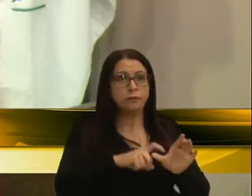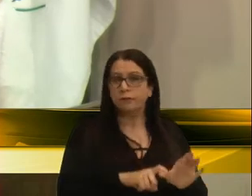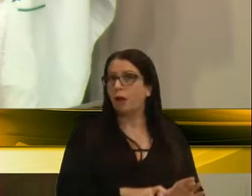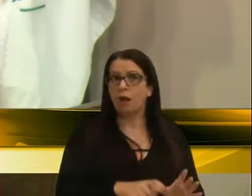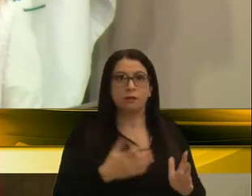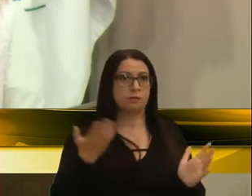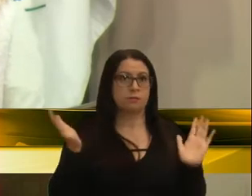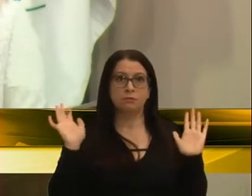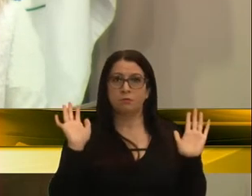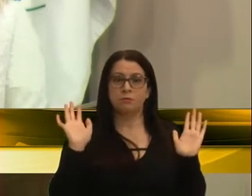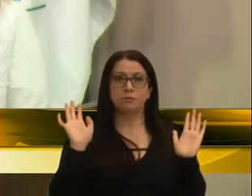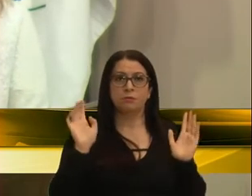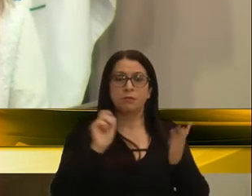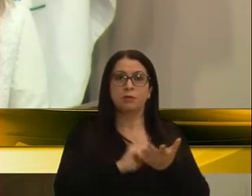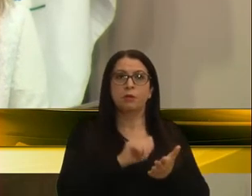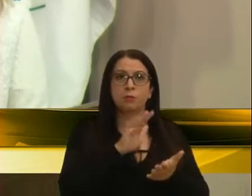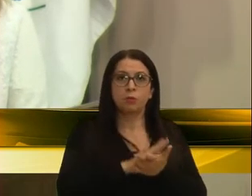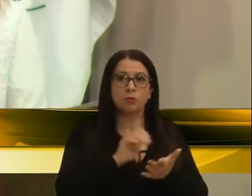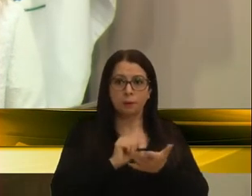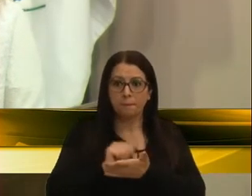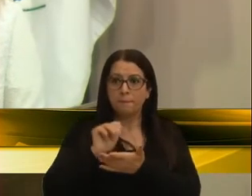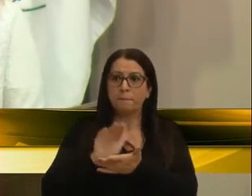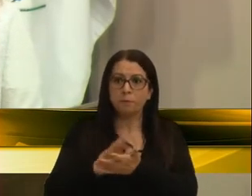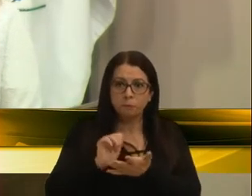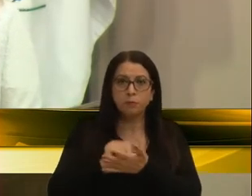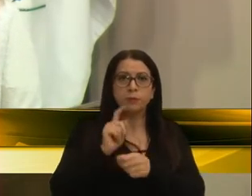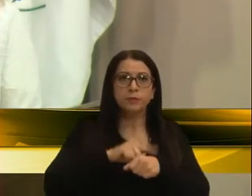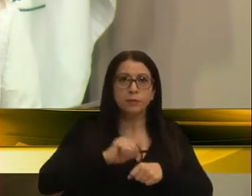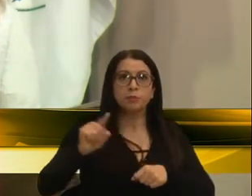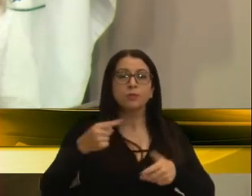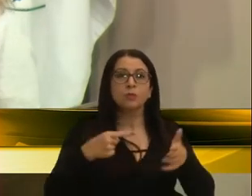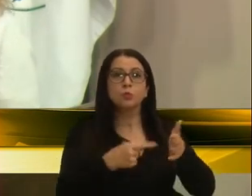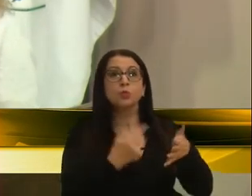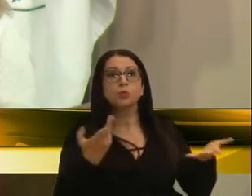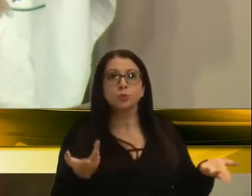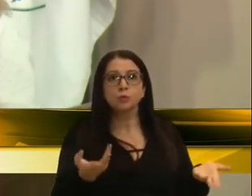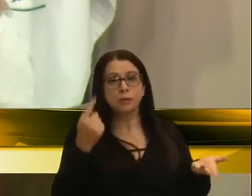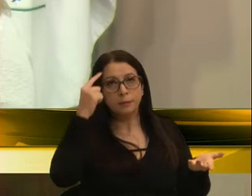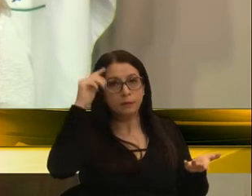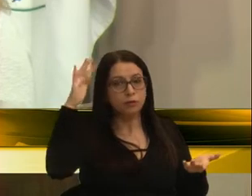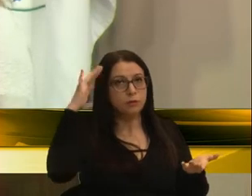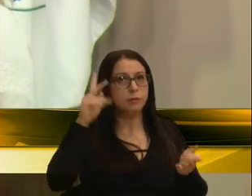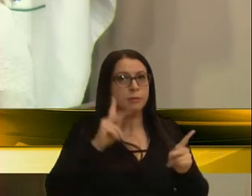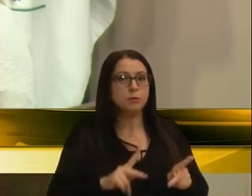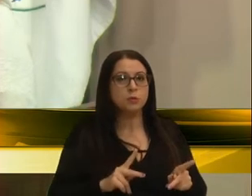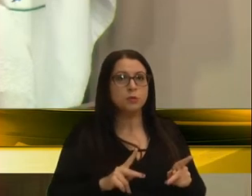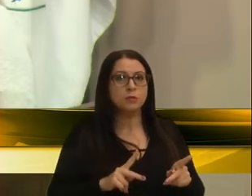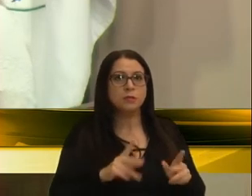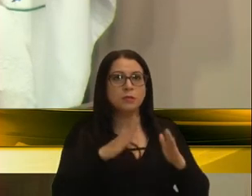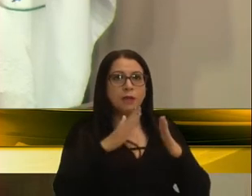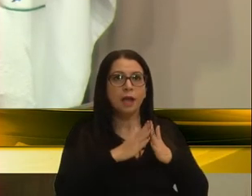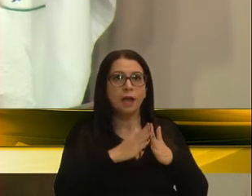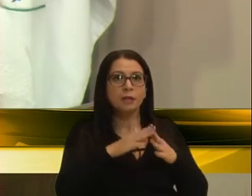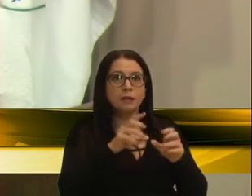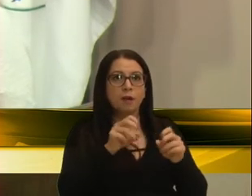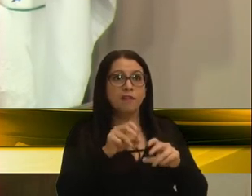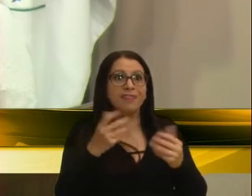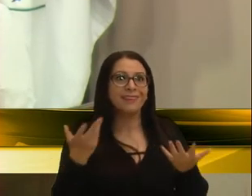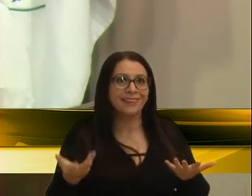tanta, se for uma multa em cima da outra pelo tempo que ela denuncia. Imaginem uma pessoa chegar ao ponto de botar sua casa à venda,